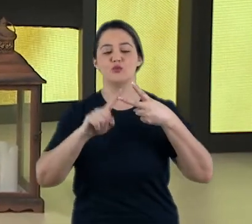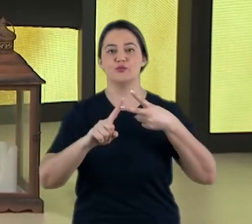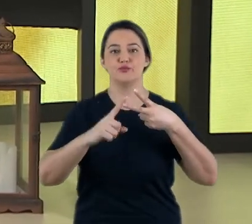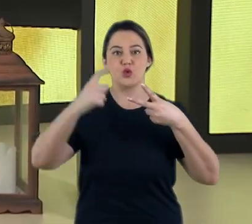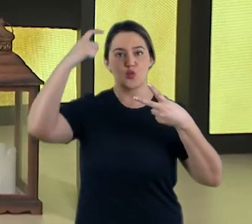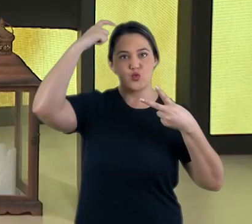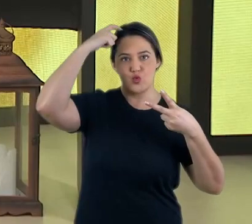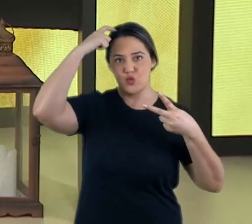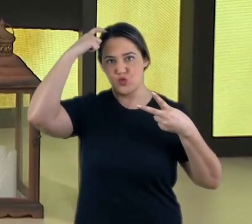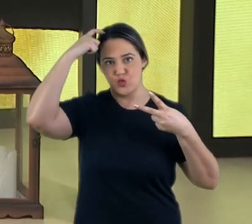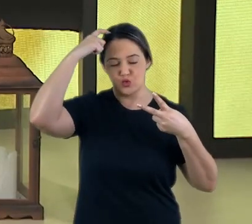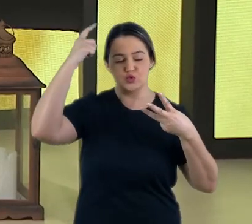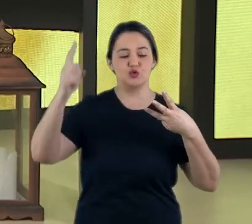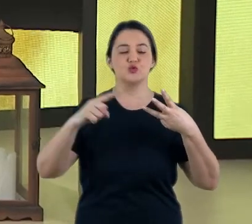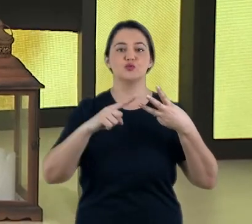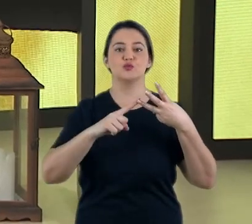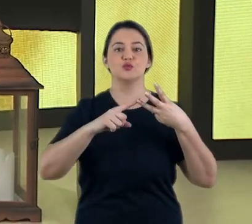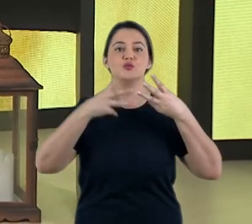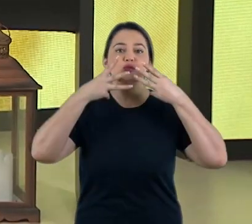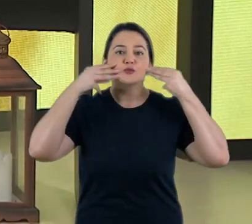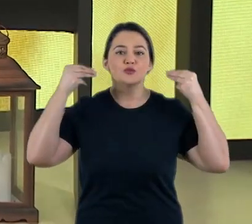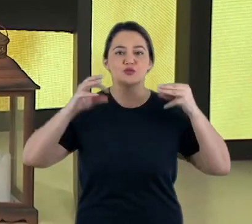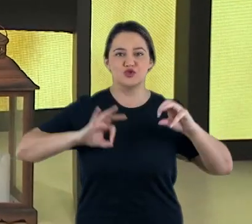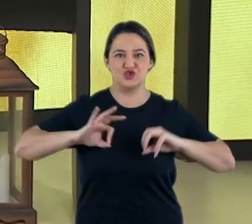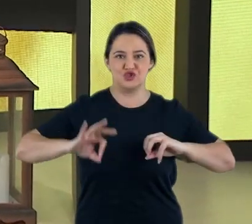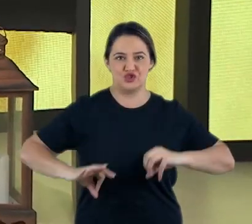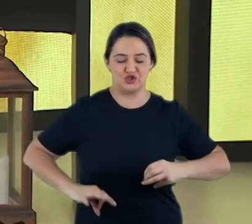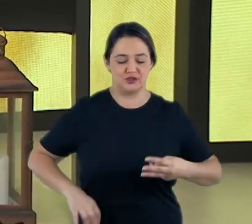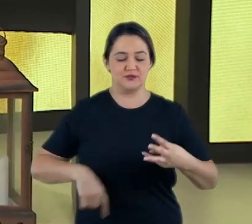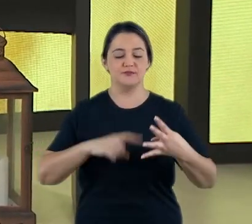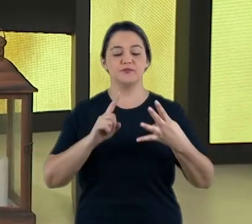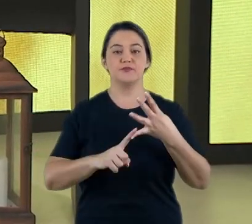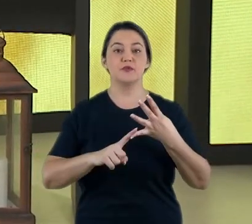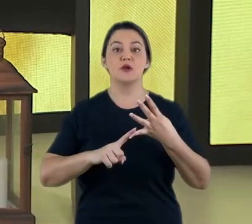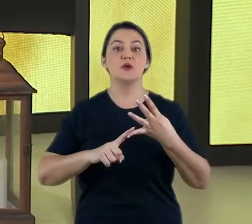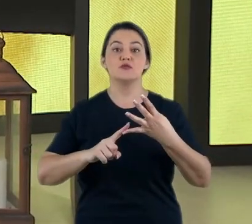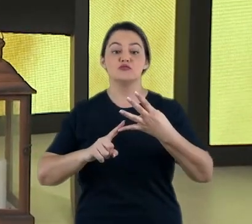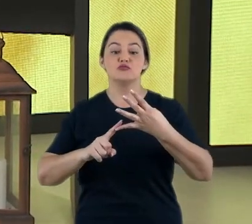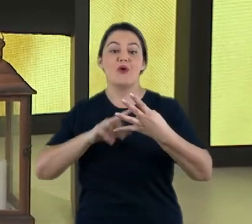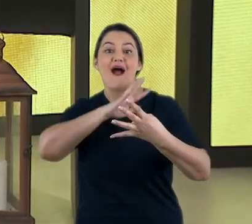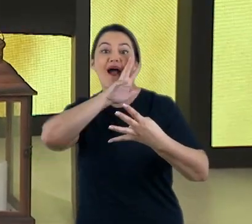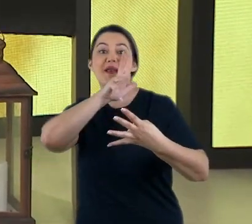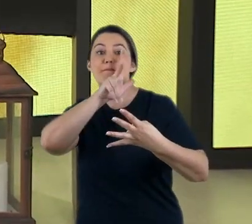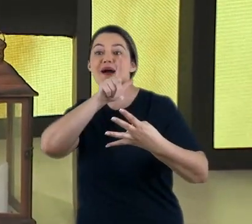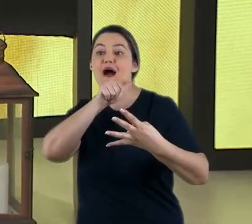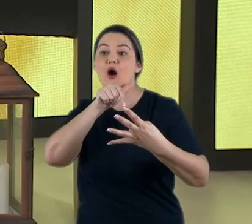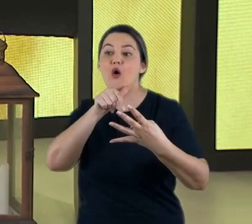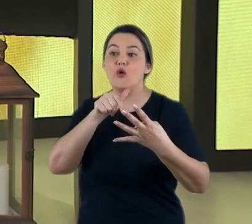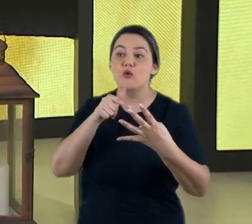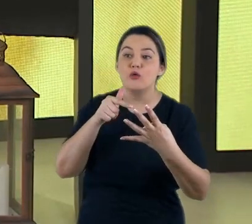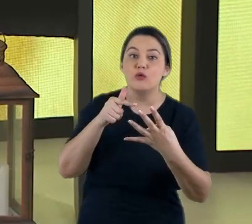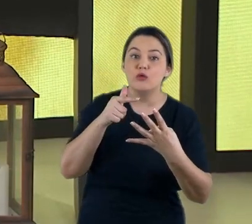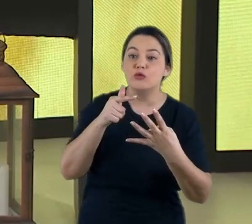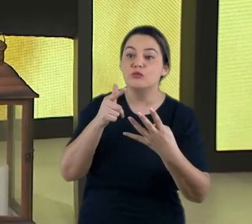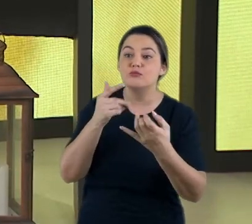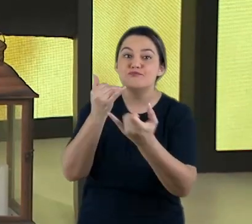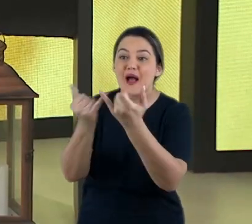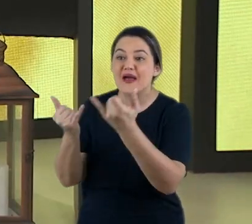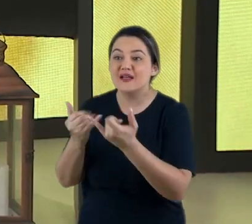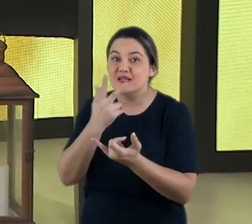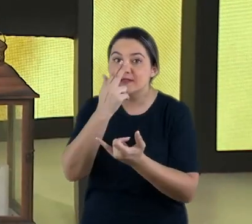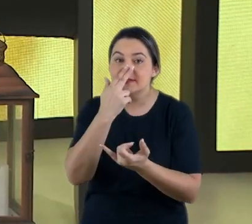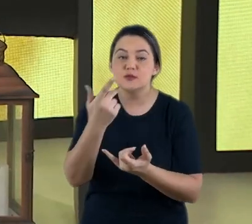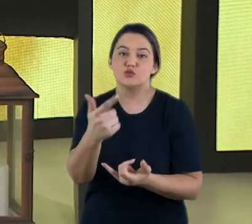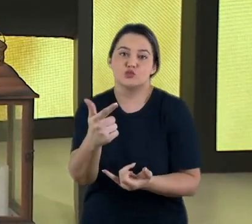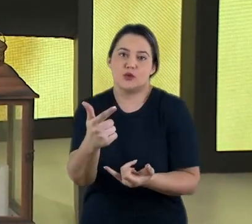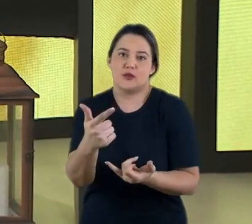tigre e um animal terrível e espantoso, do qual é difícil encontrar uma representação na natureza ou no